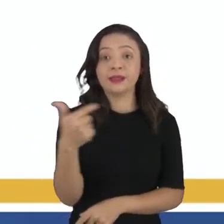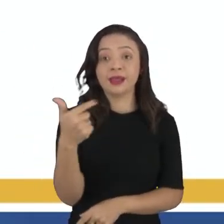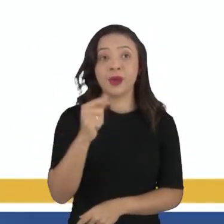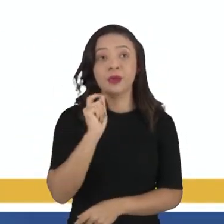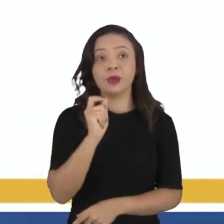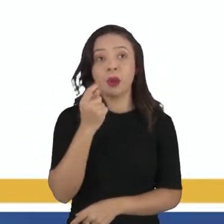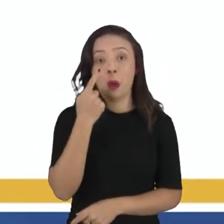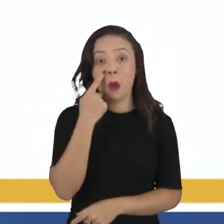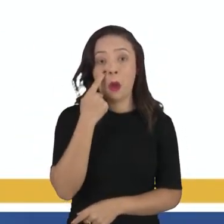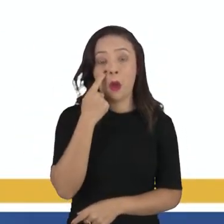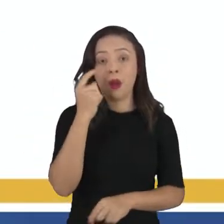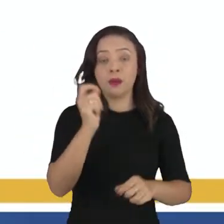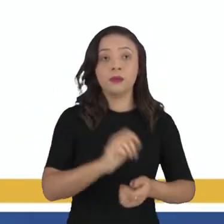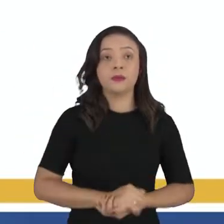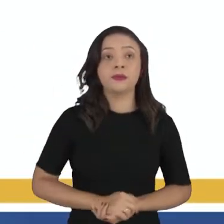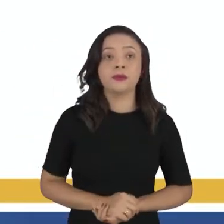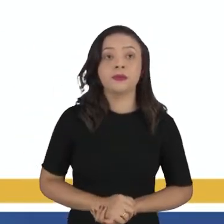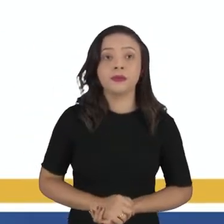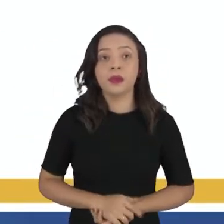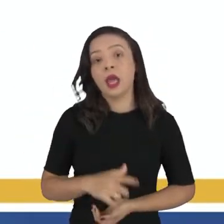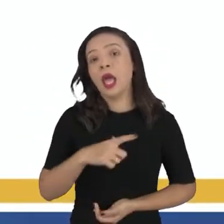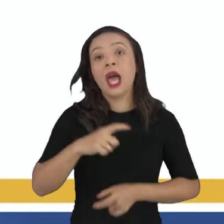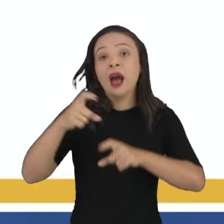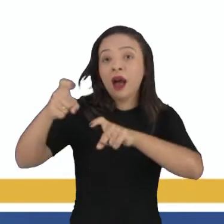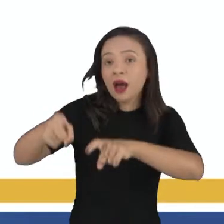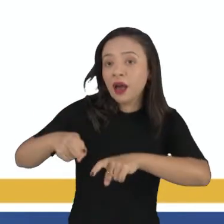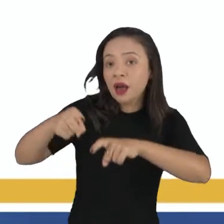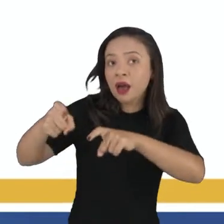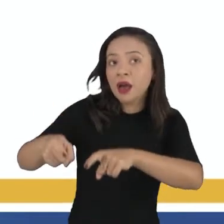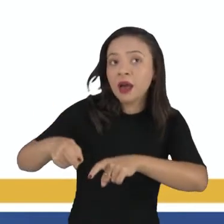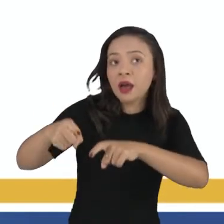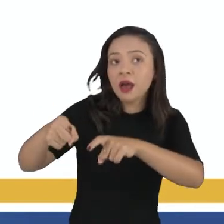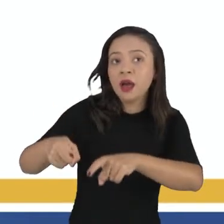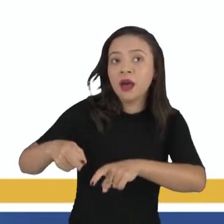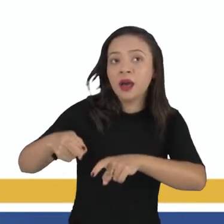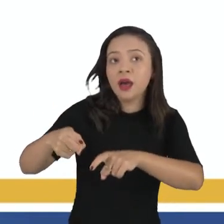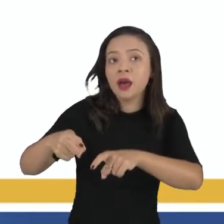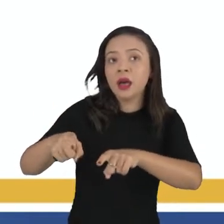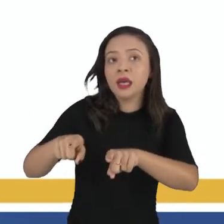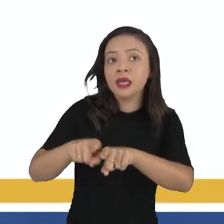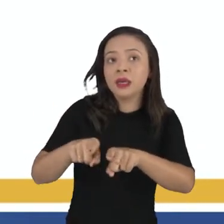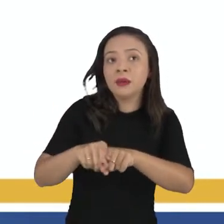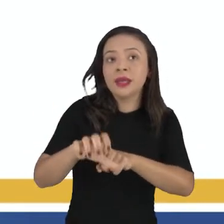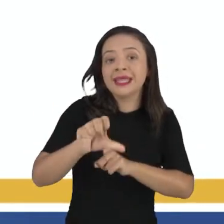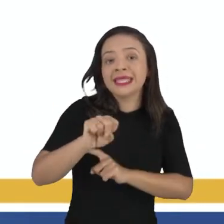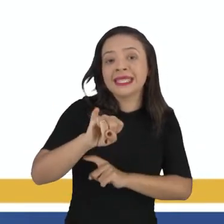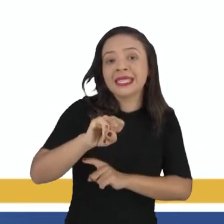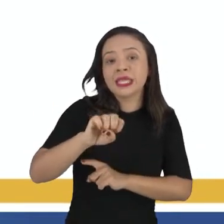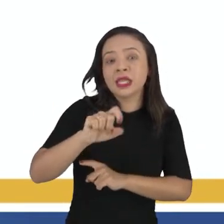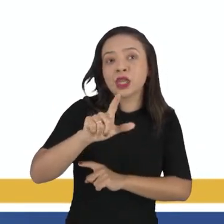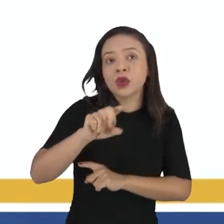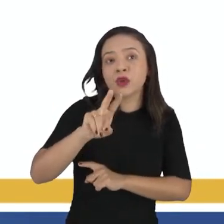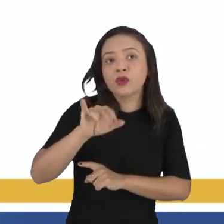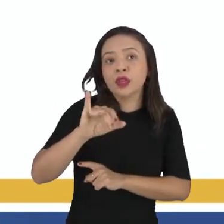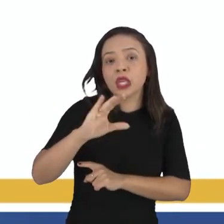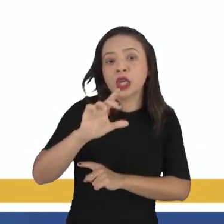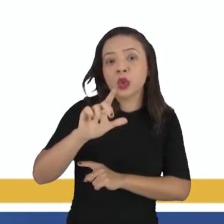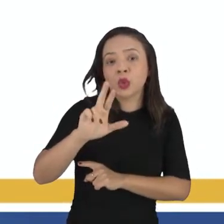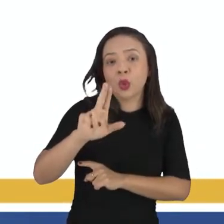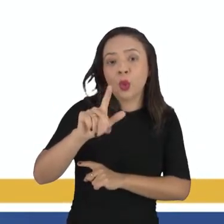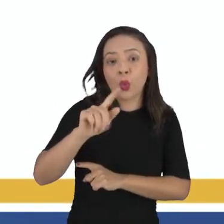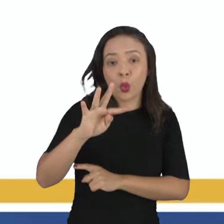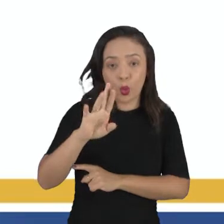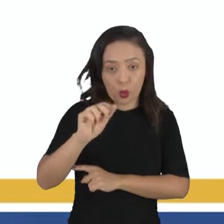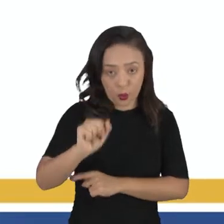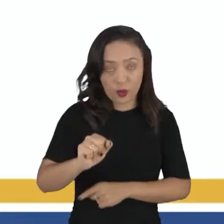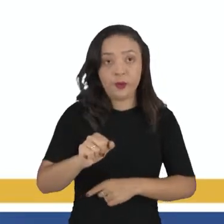ali, a interpretação do gráfico, tá? A agricultura, a silvicultura e outros usos da terra. Depois nós temos